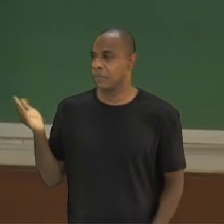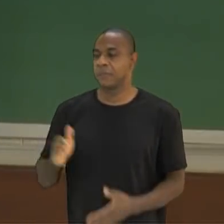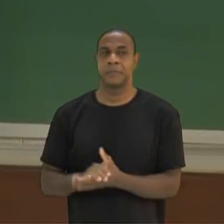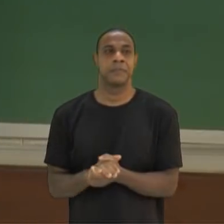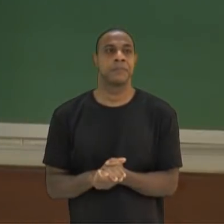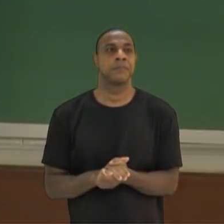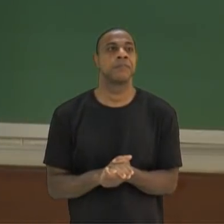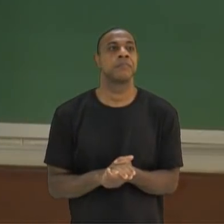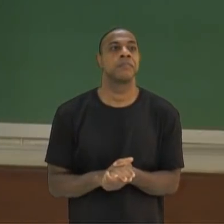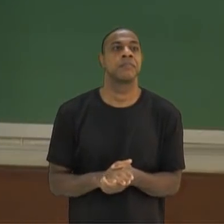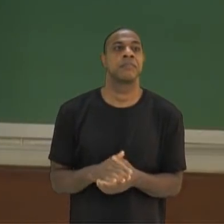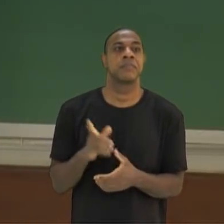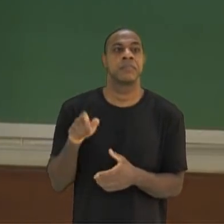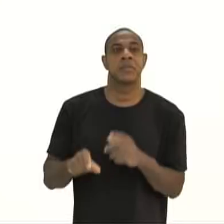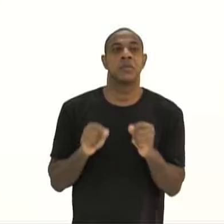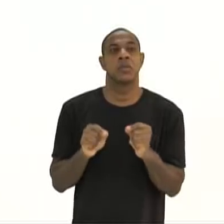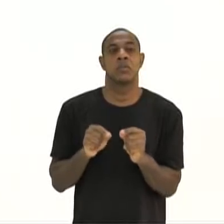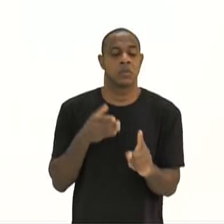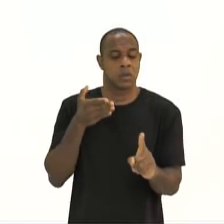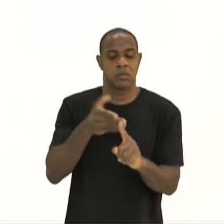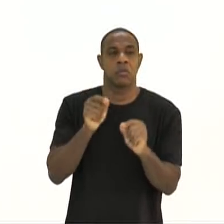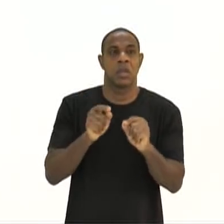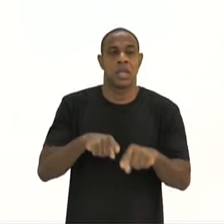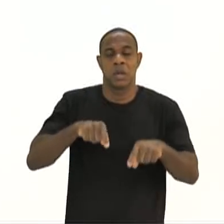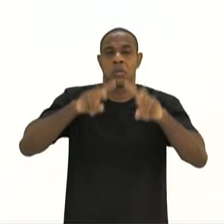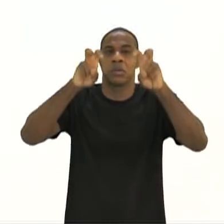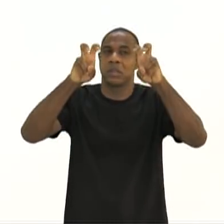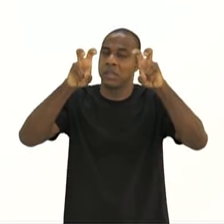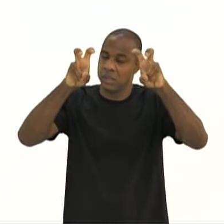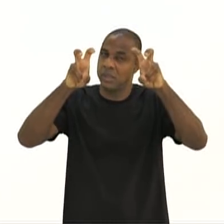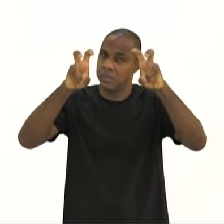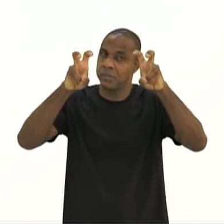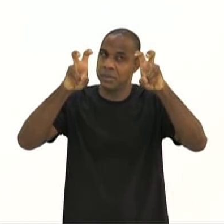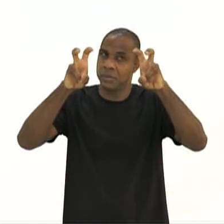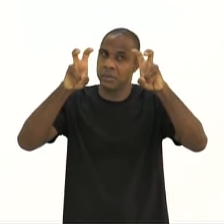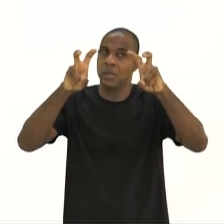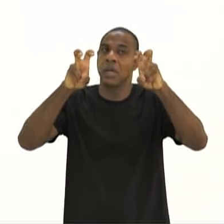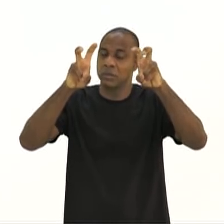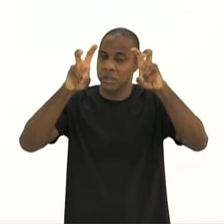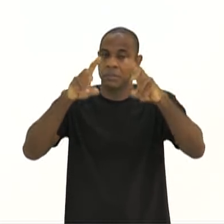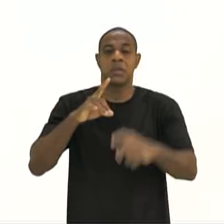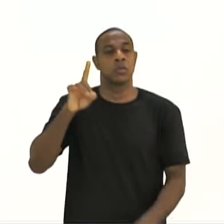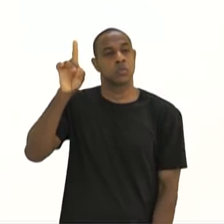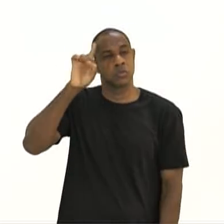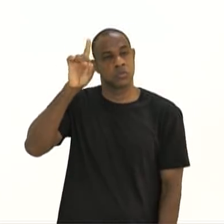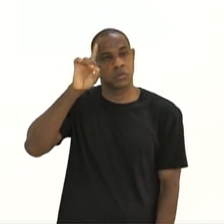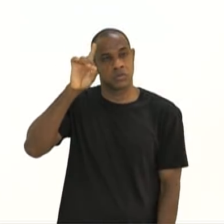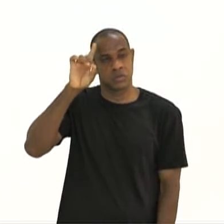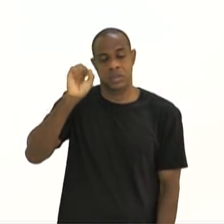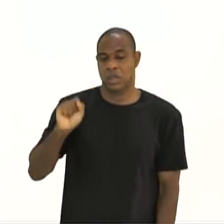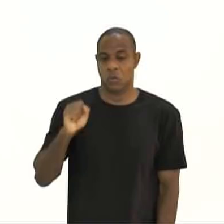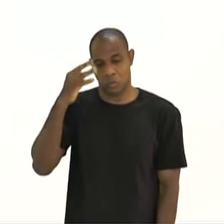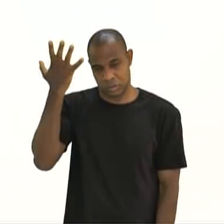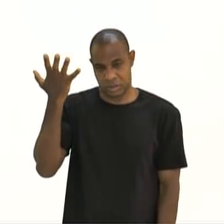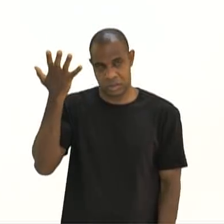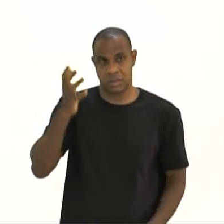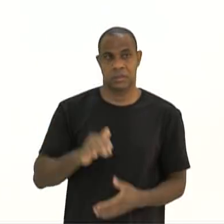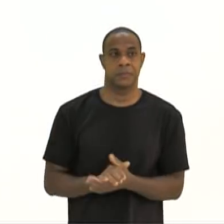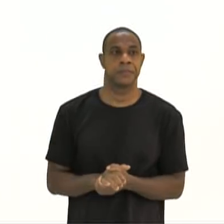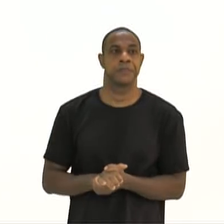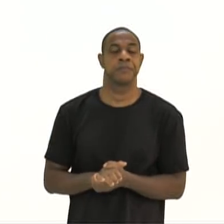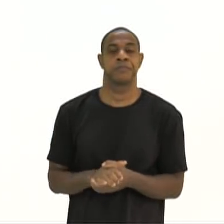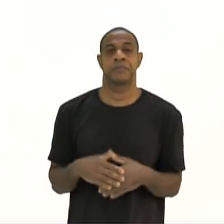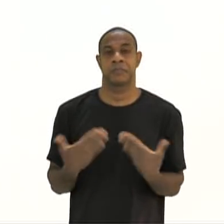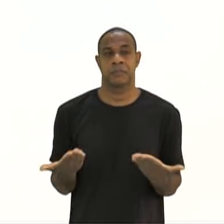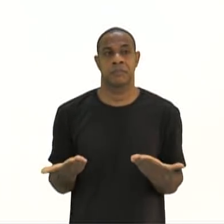Então, a crônica, ela se refere a um tema ou assunto vinculado ao cotidiano nos microsistemas,